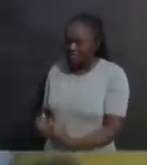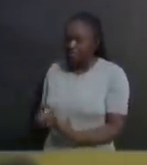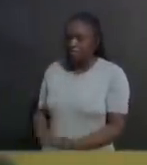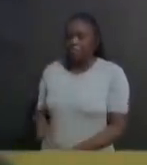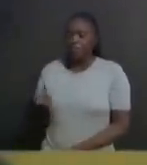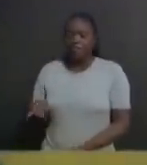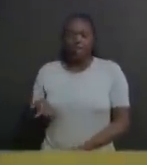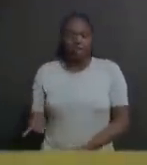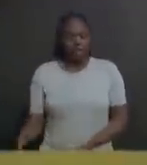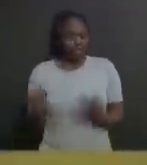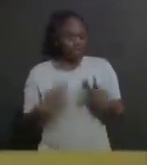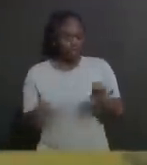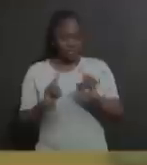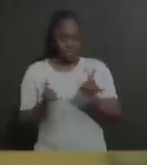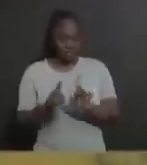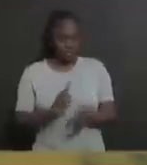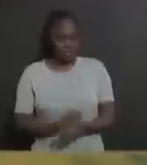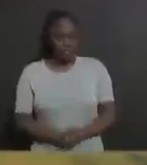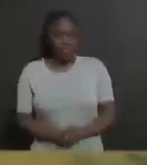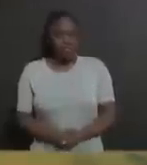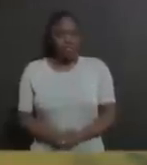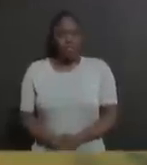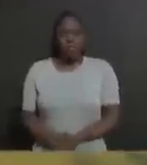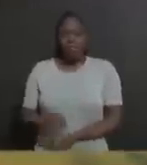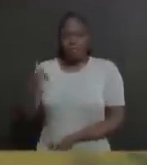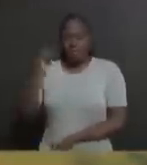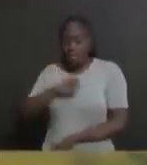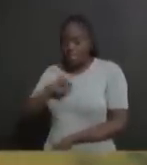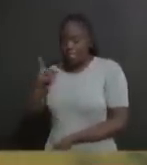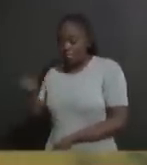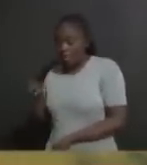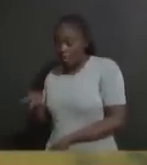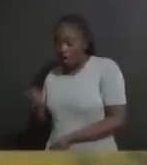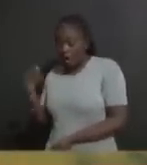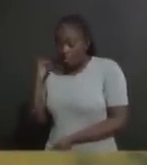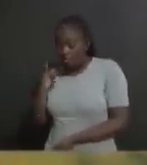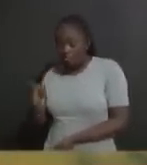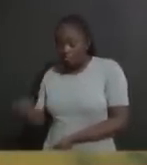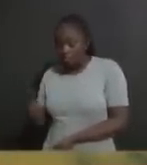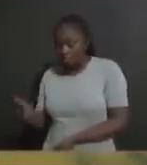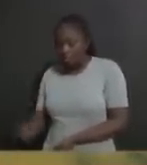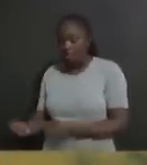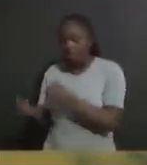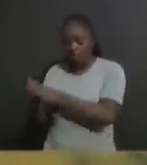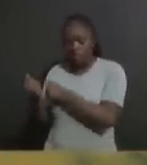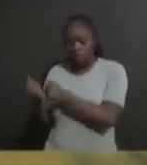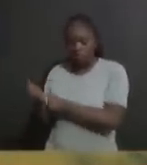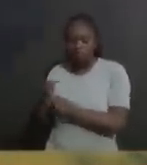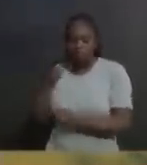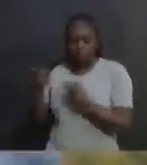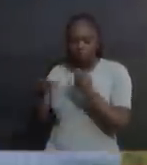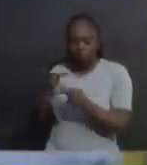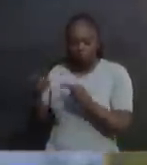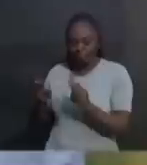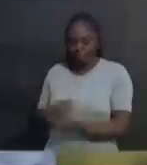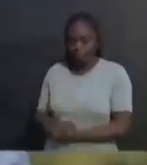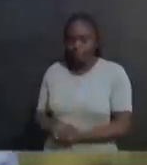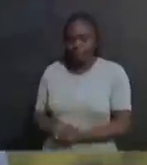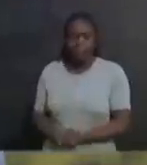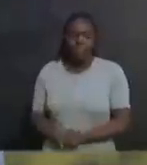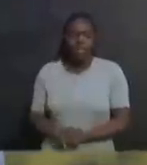O Senhor falou com ele, se você começar a não falar, eu vou começar a esconder meus segredos de você. E aí ele me contou, esse irmão, que ele olhou pro